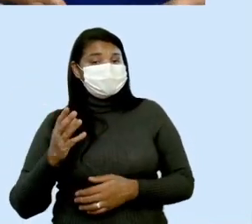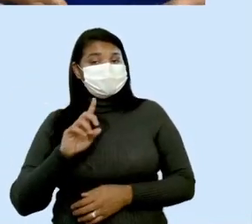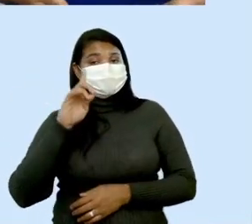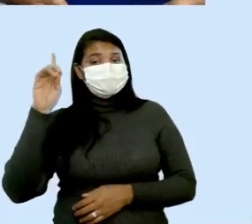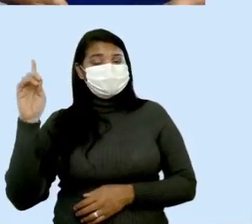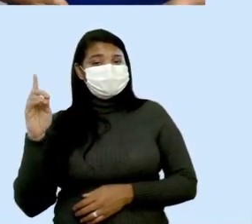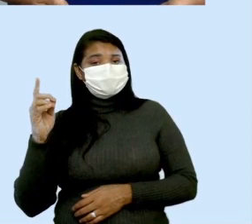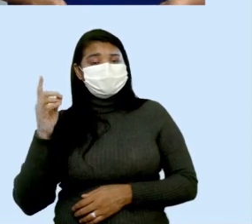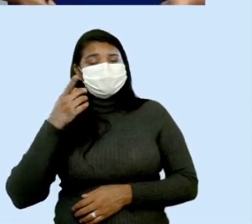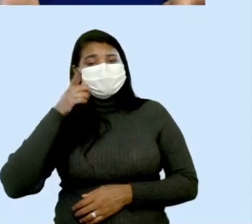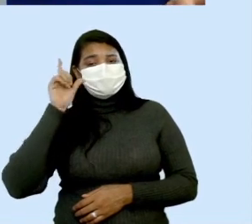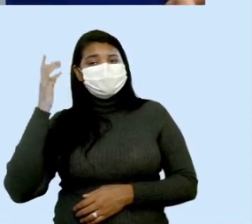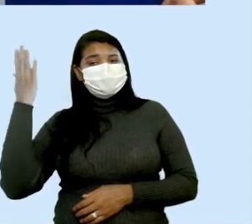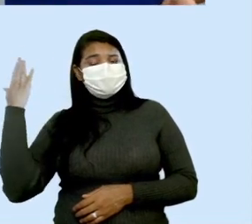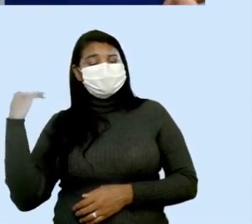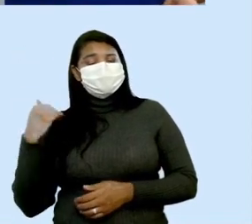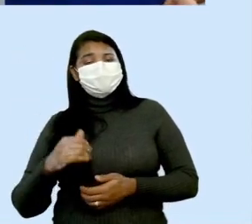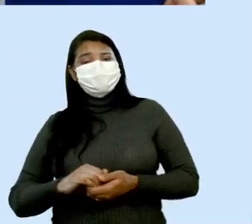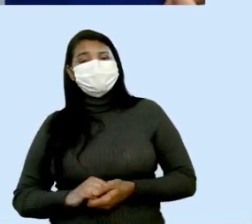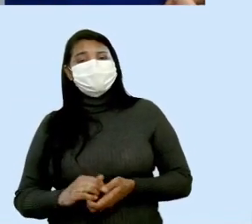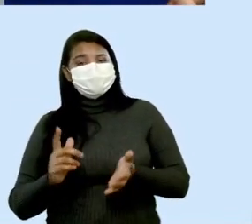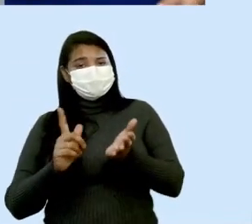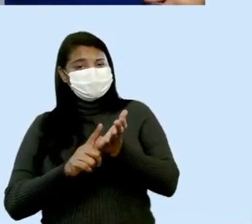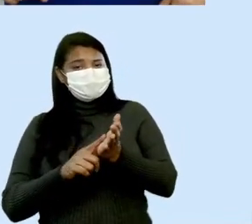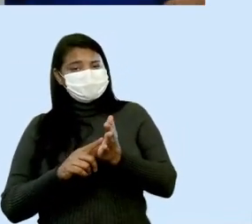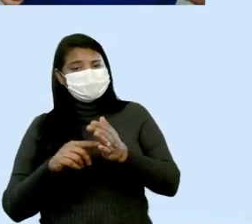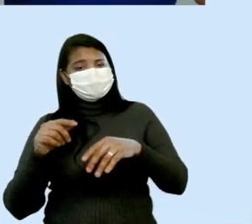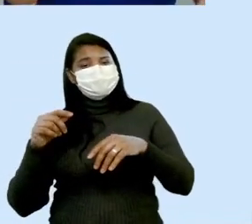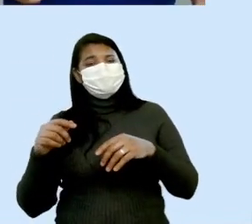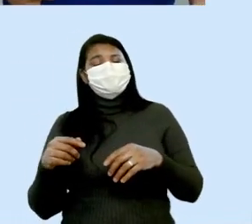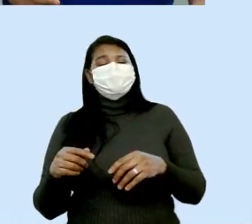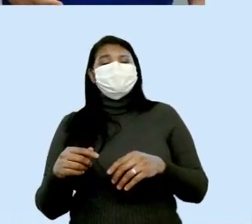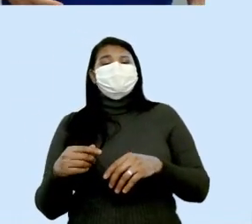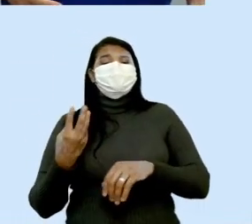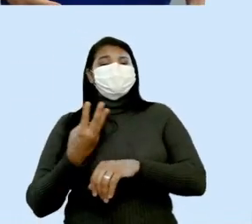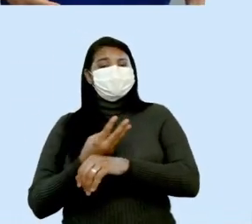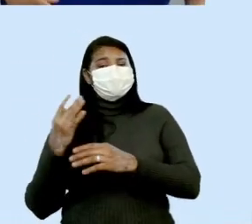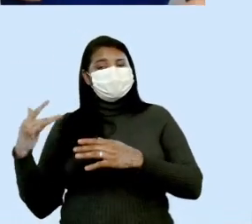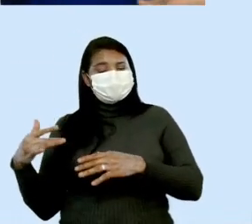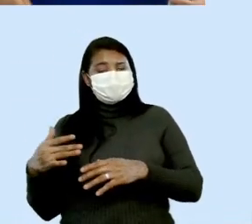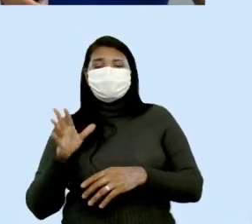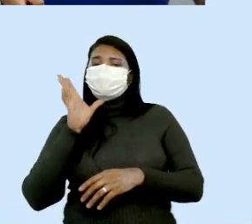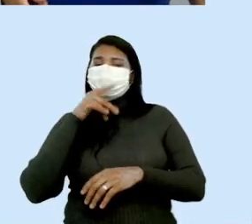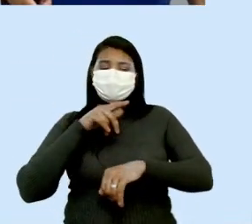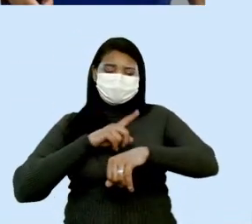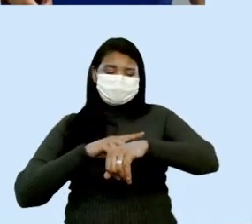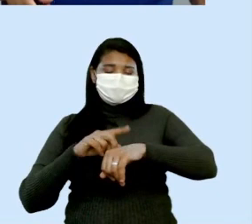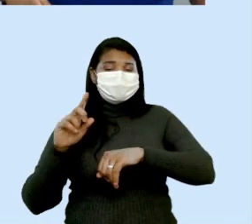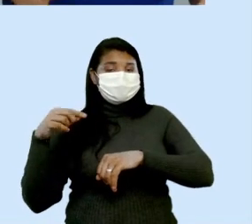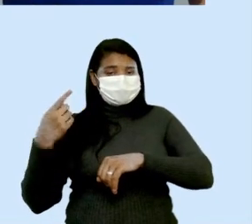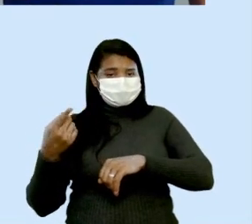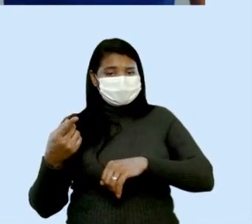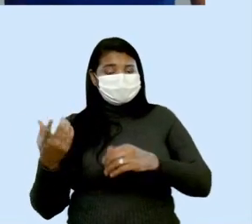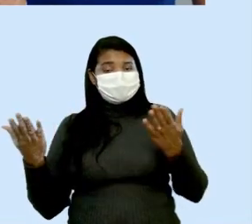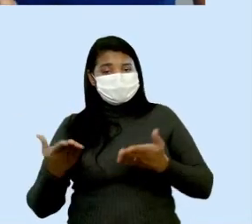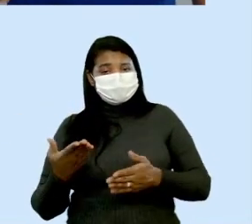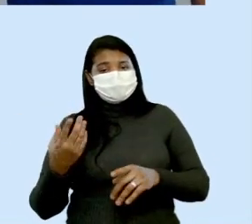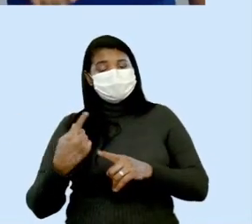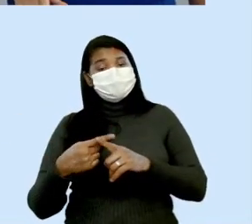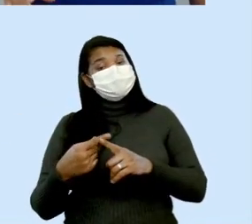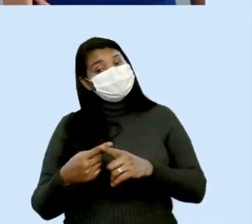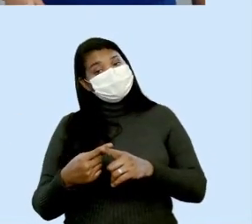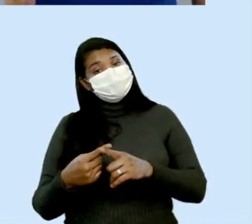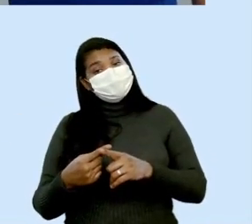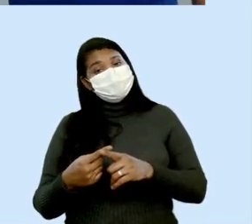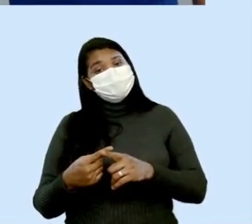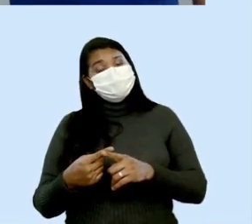marcando horário. E é certeza que eles vão chegar atrasado ou mais tarde hoje, porque provavelmente no